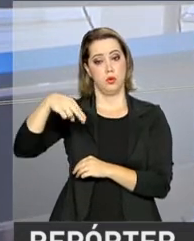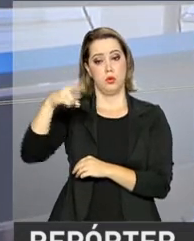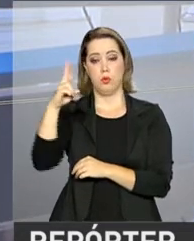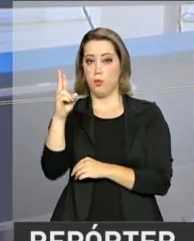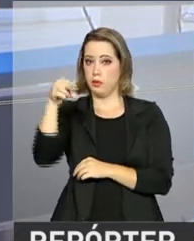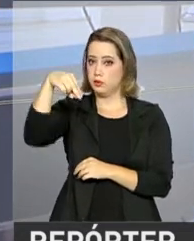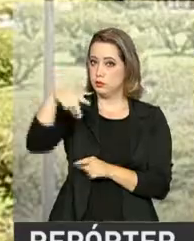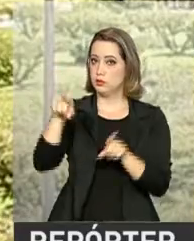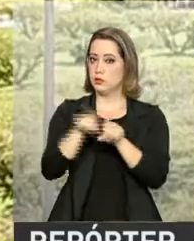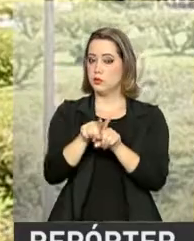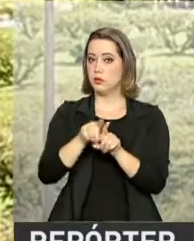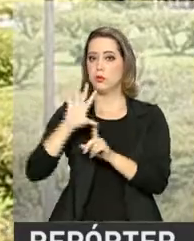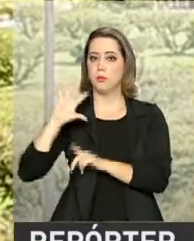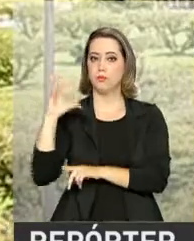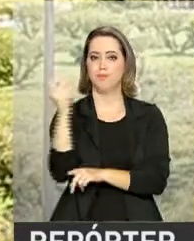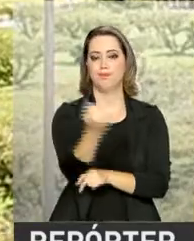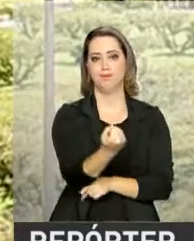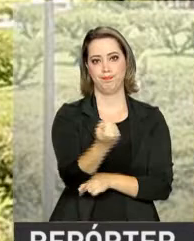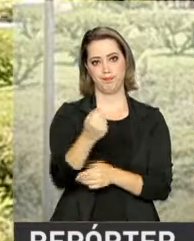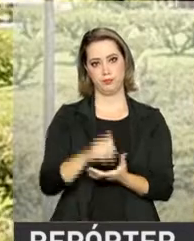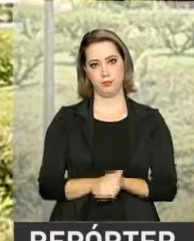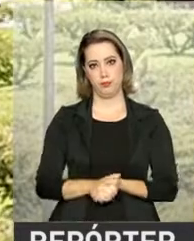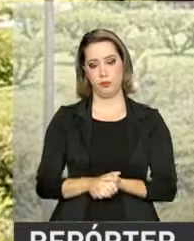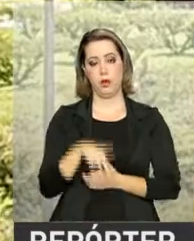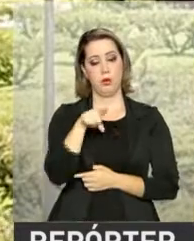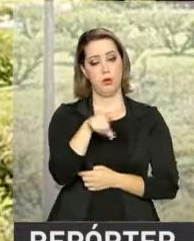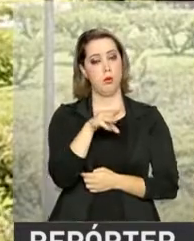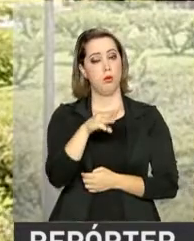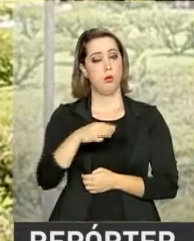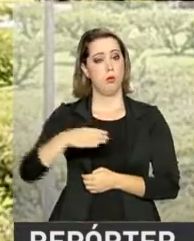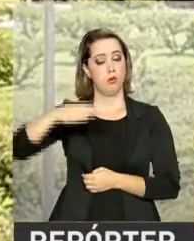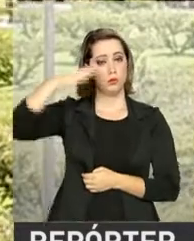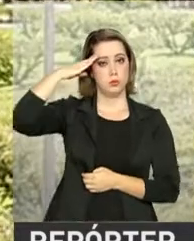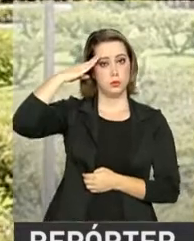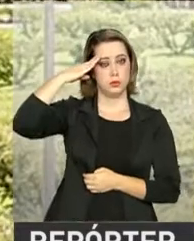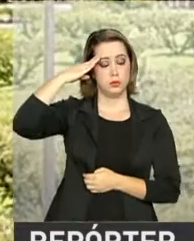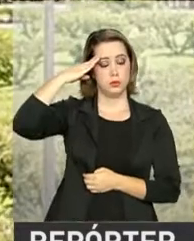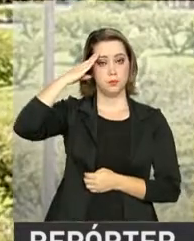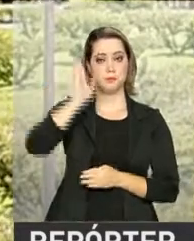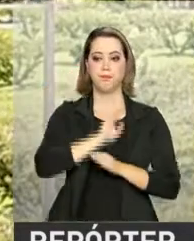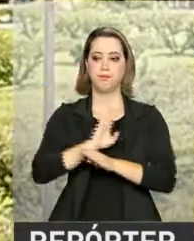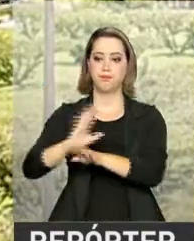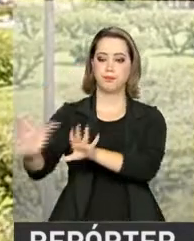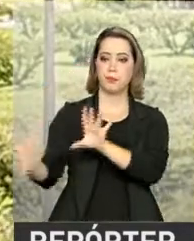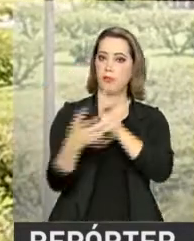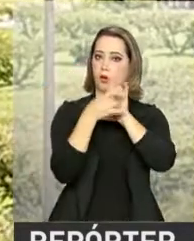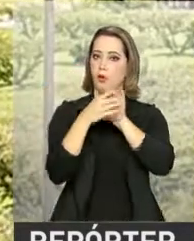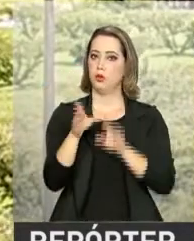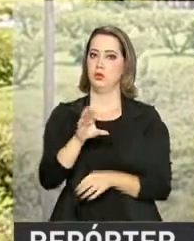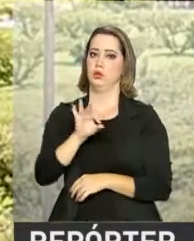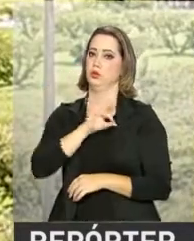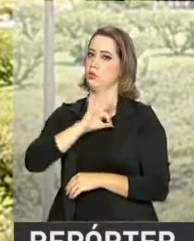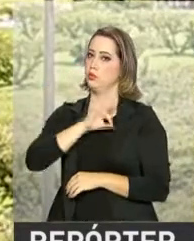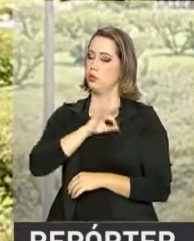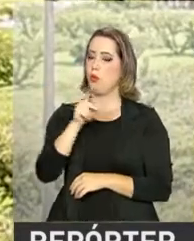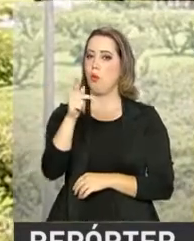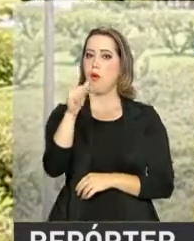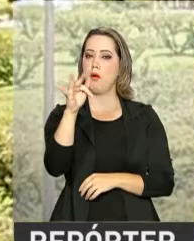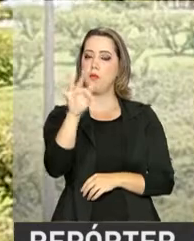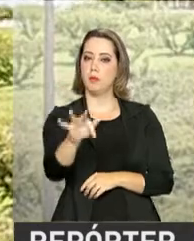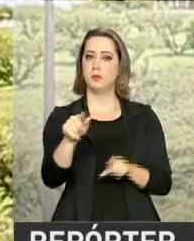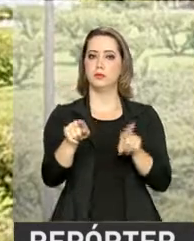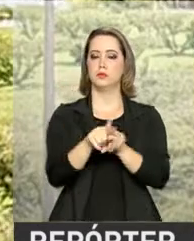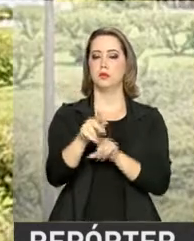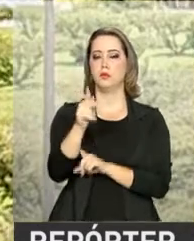canuto os militares vão fazer operações conjuntas com as polícias federal rodoviária federal